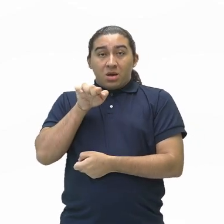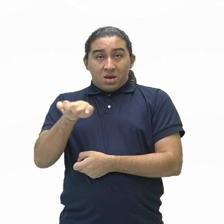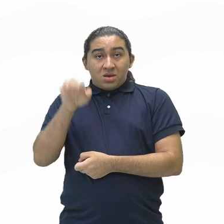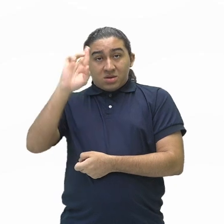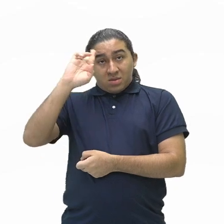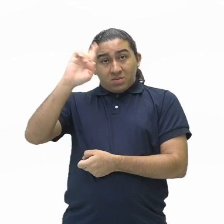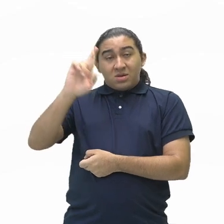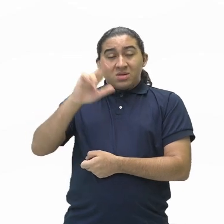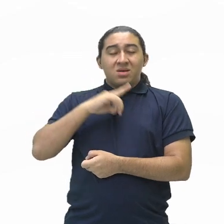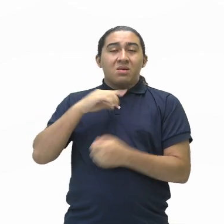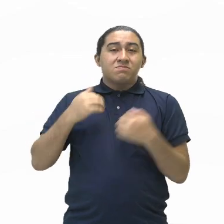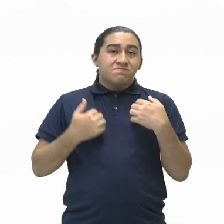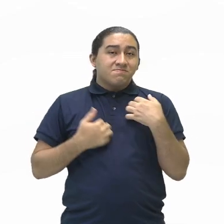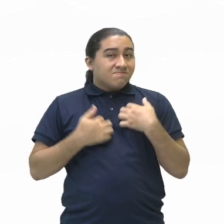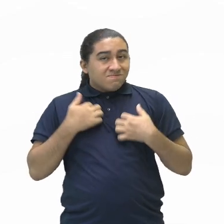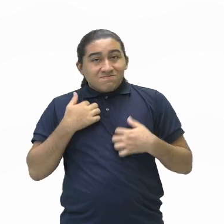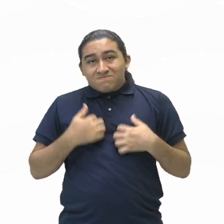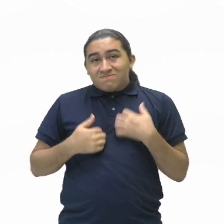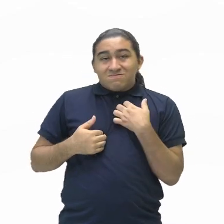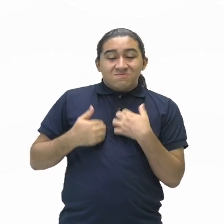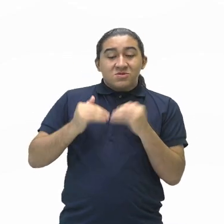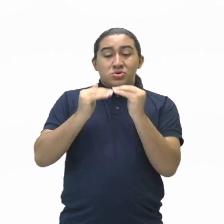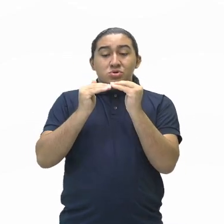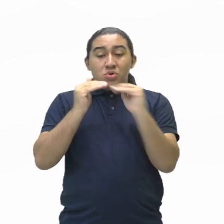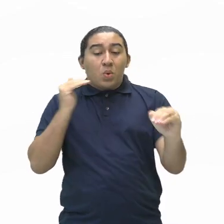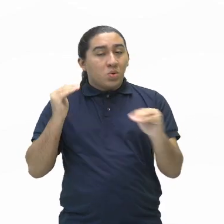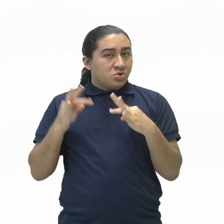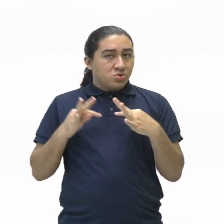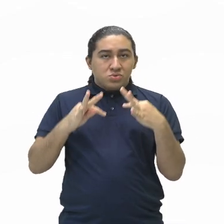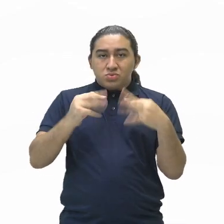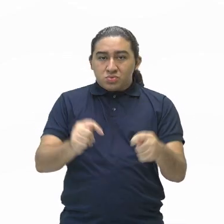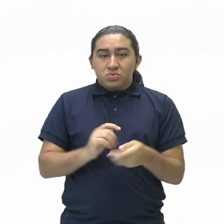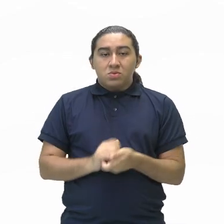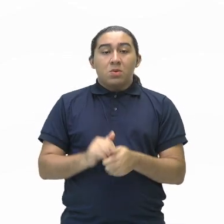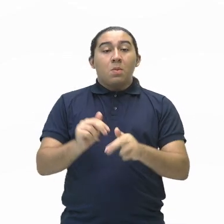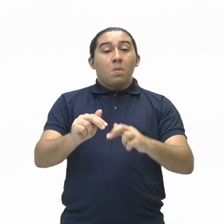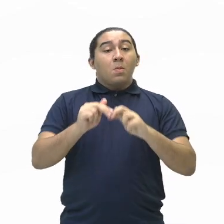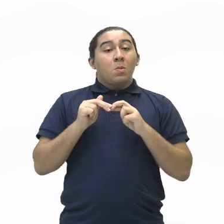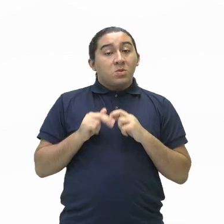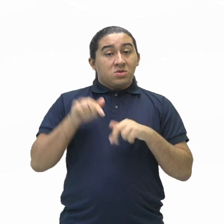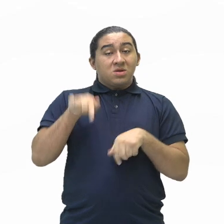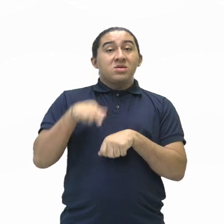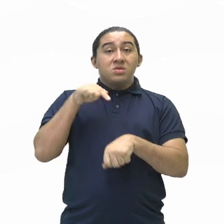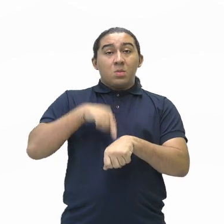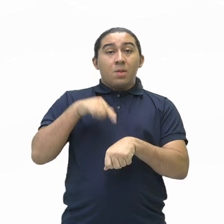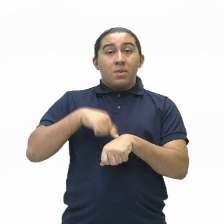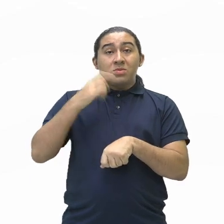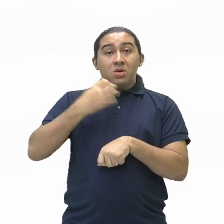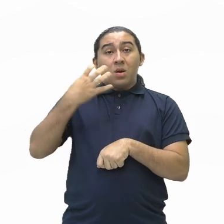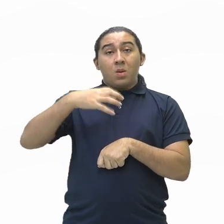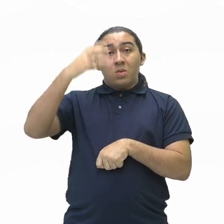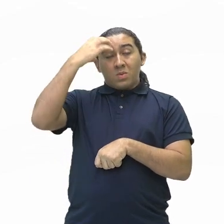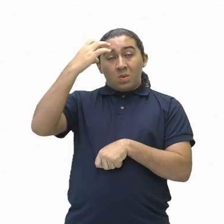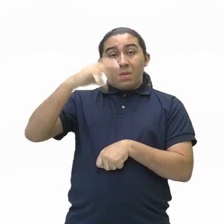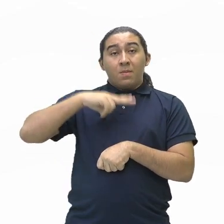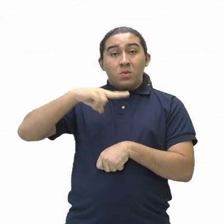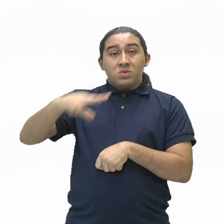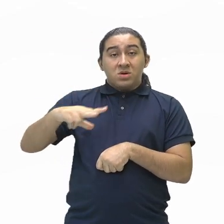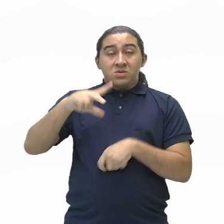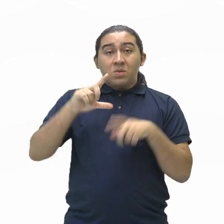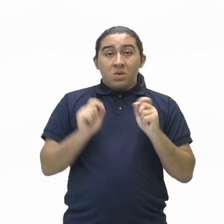ela é crescente, ela aumenta, e é nesse momento que a coroa portuguesa, ela